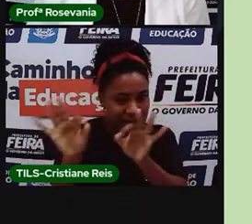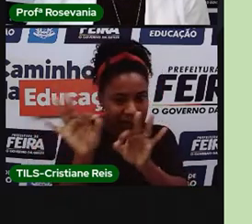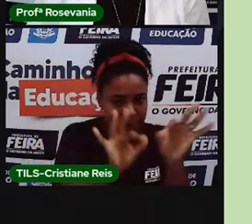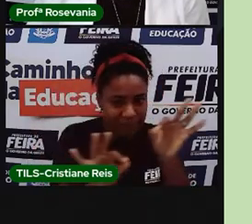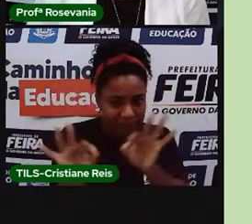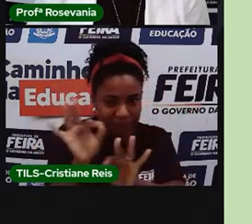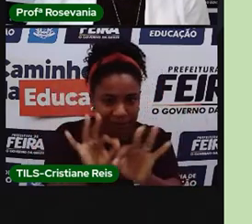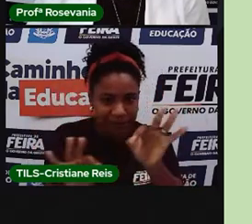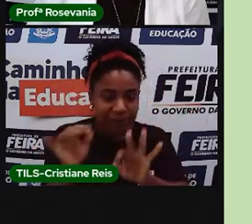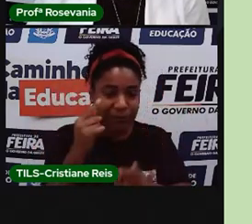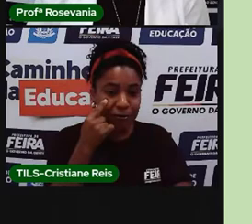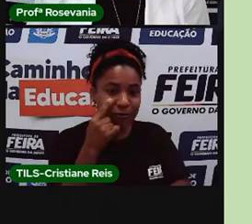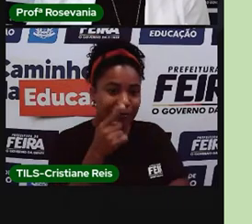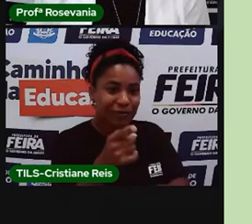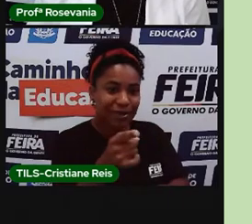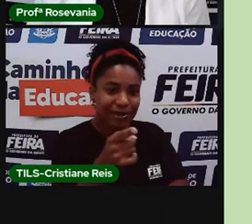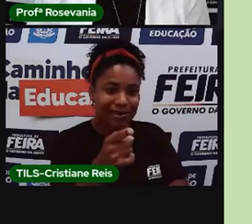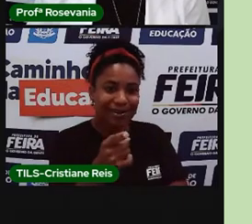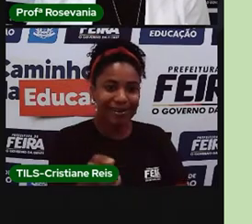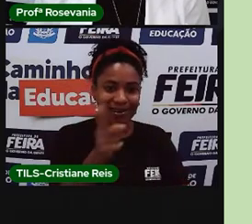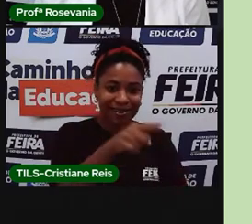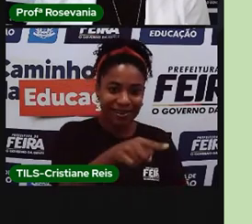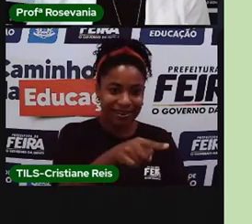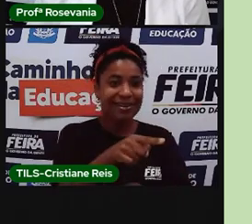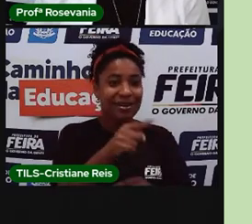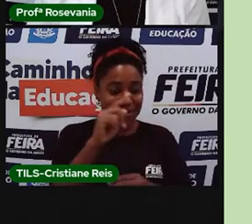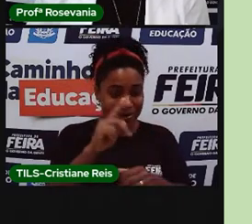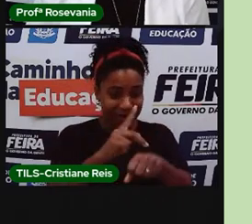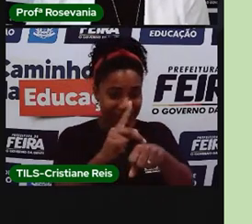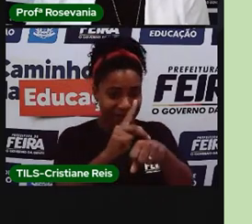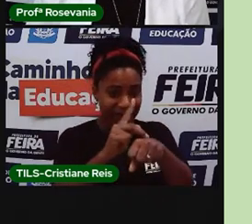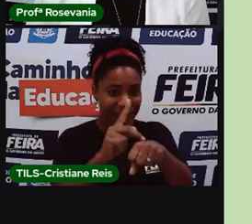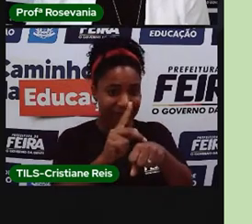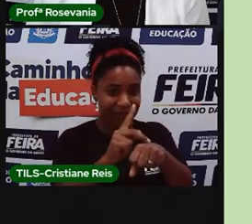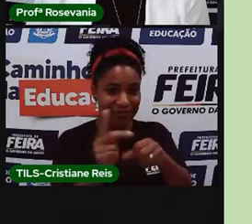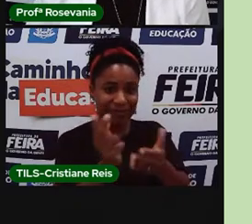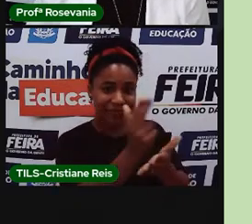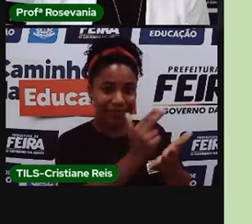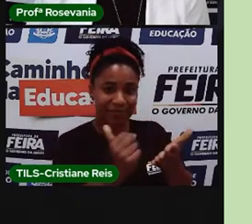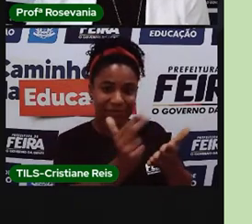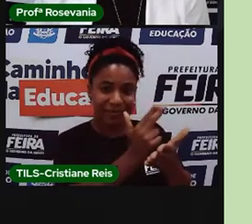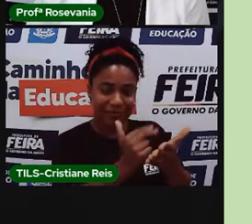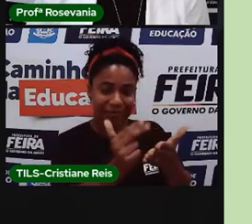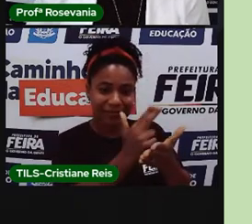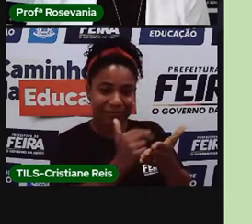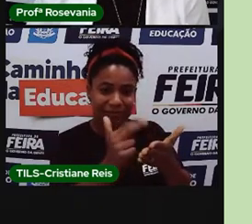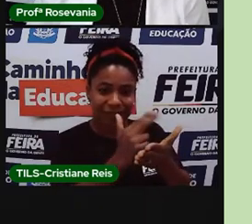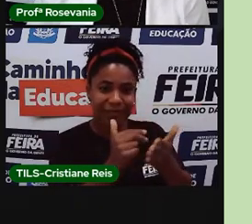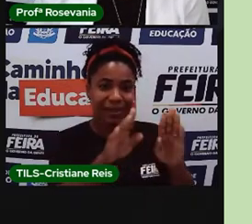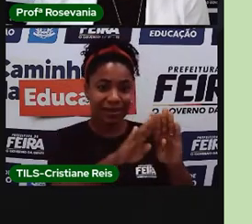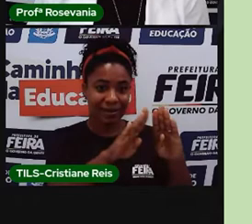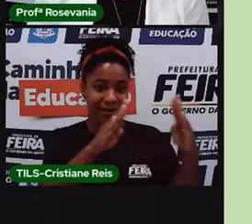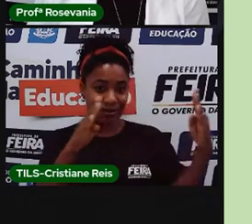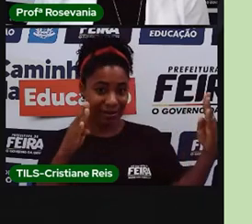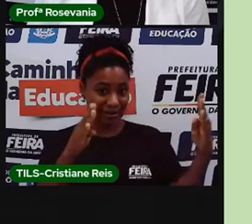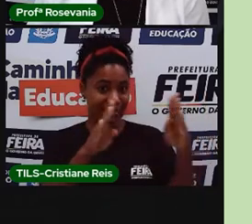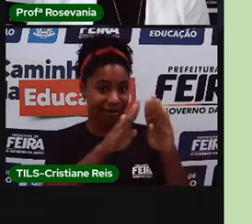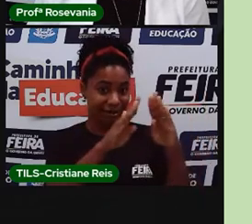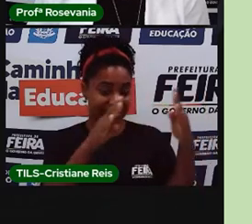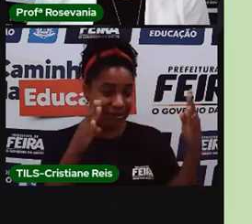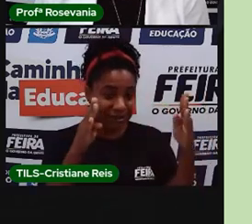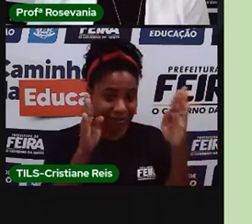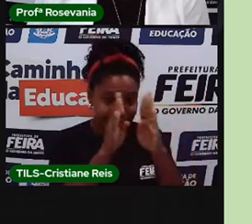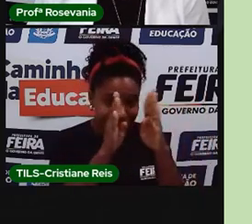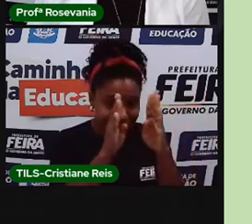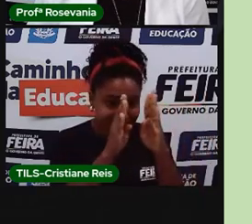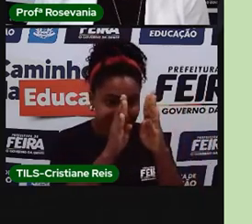representando aqui esses desenhos. Um detalhe é que a entrada sempre era no alto, né, eram